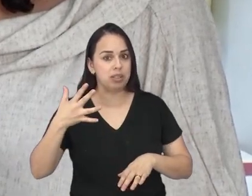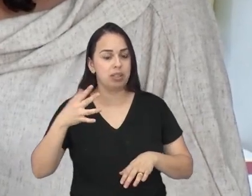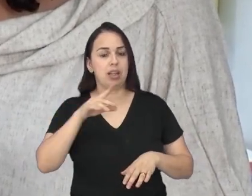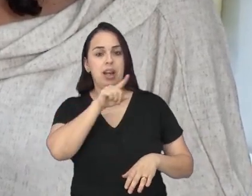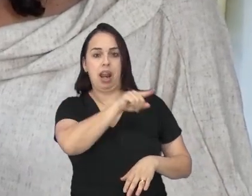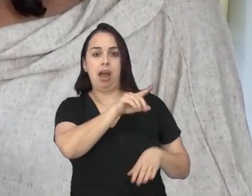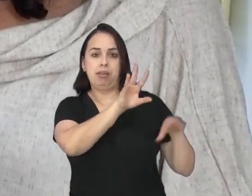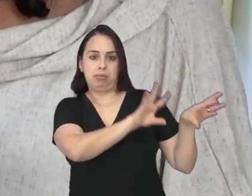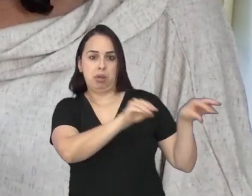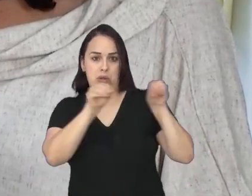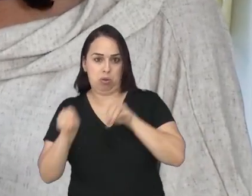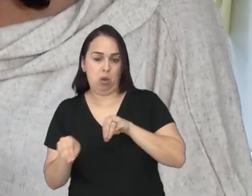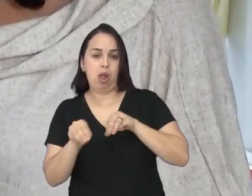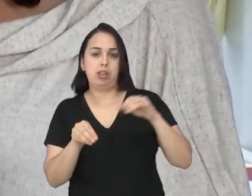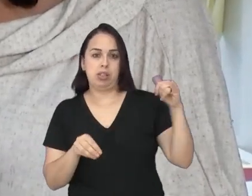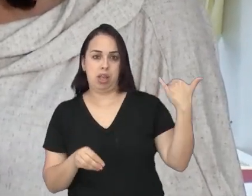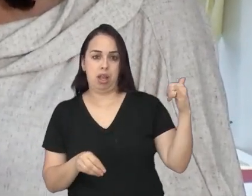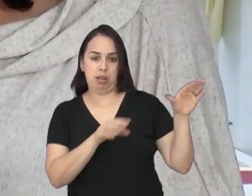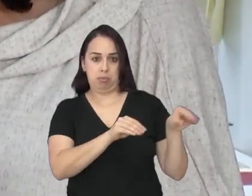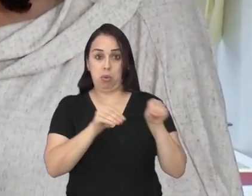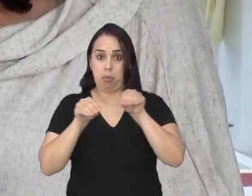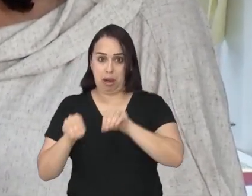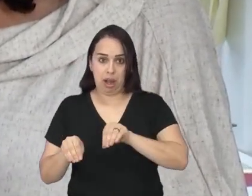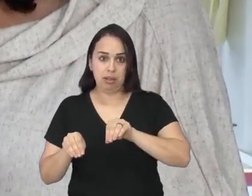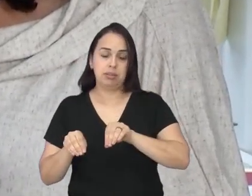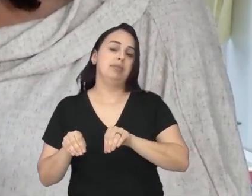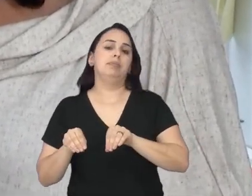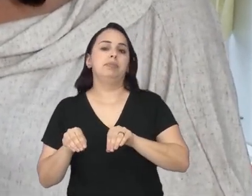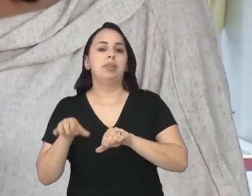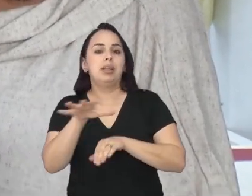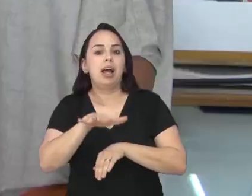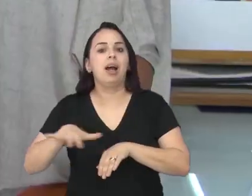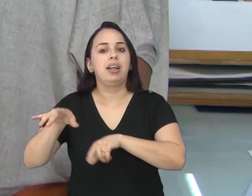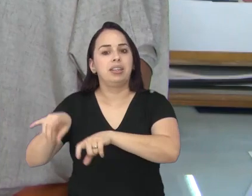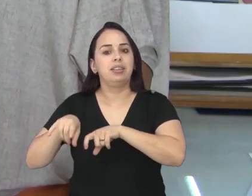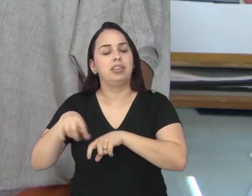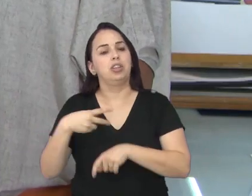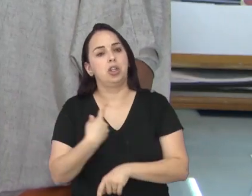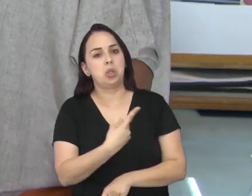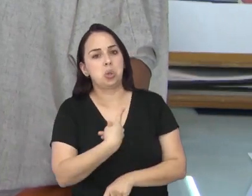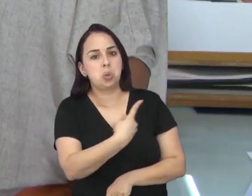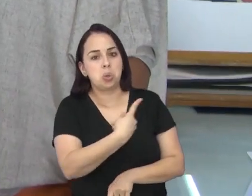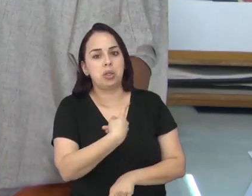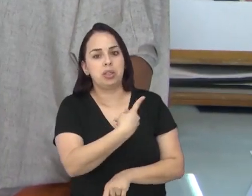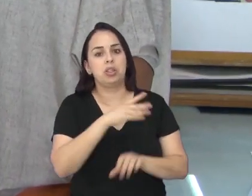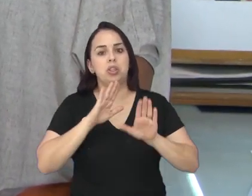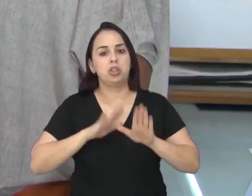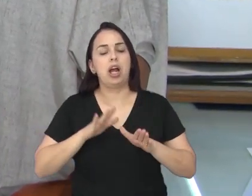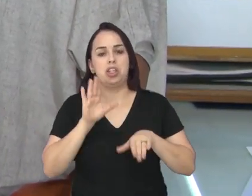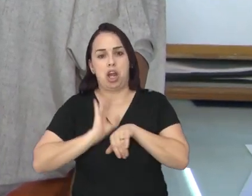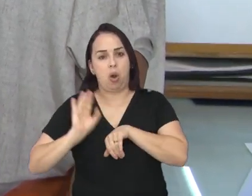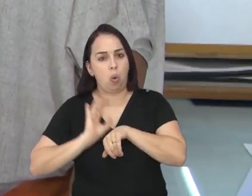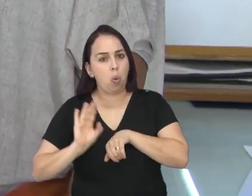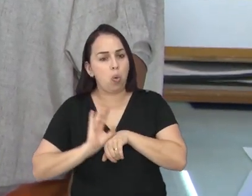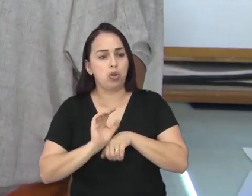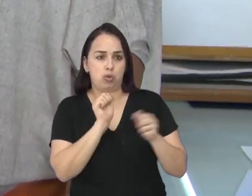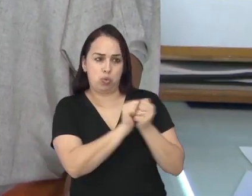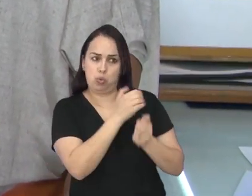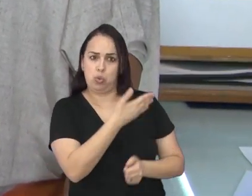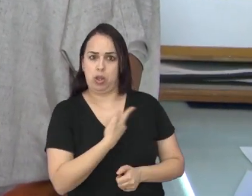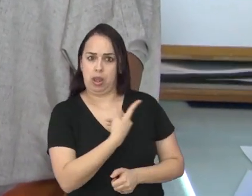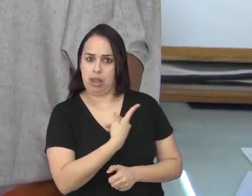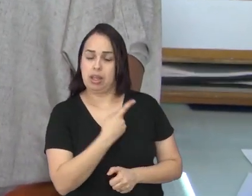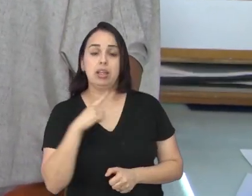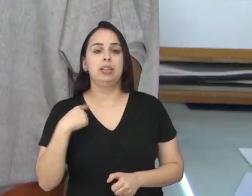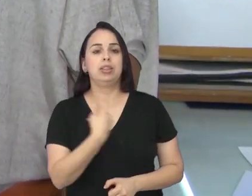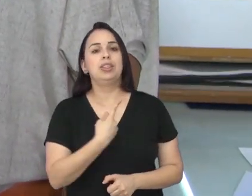do ateliê de Etzer para cá, para Vargem Grande, né, para a zona rural. Daí eu e a Cláudia, eu já tinha feito cursos com ela e a